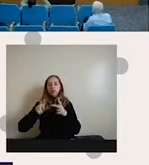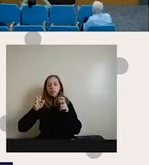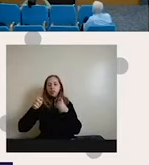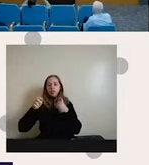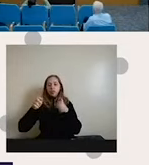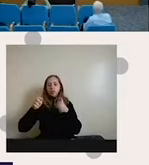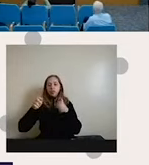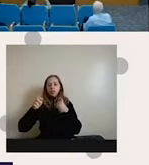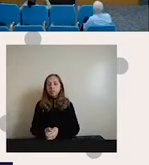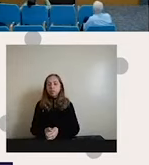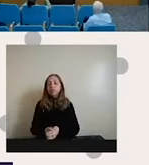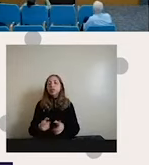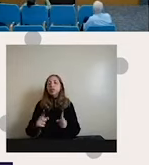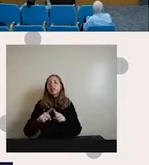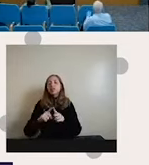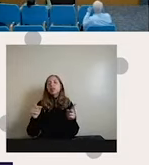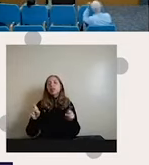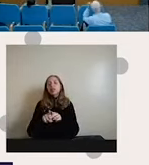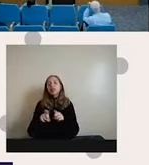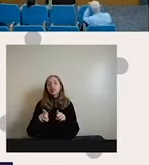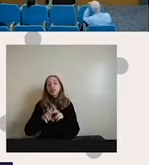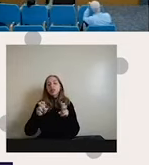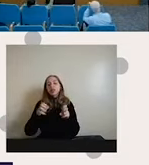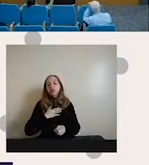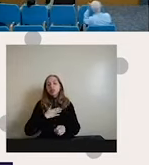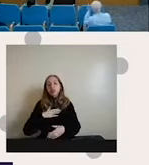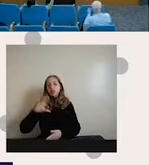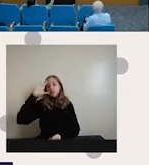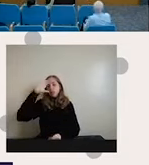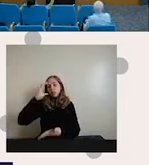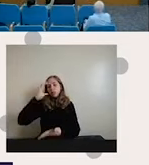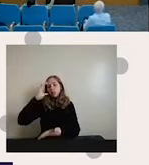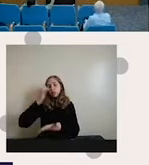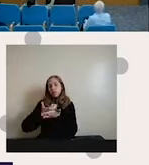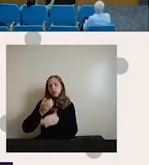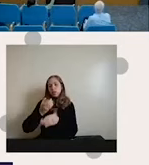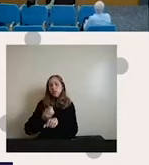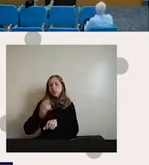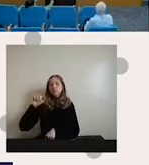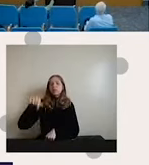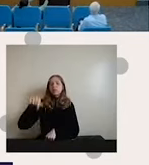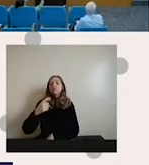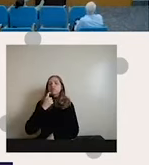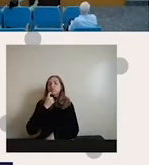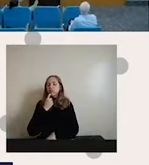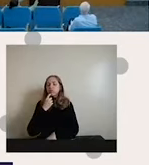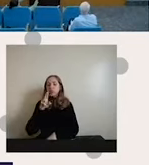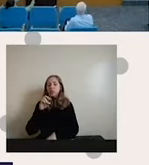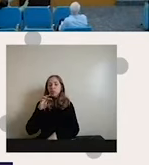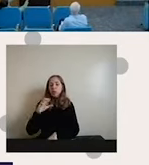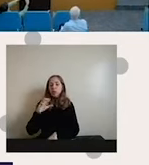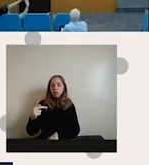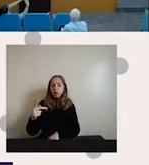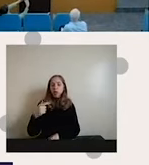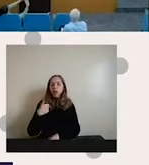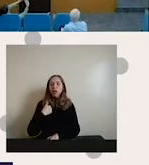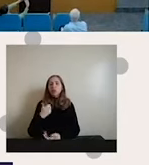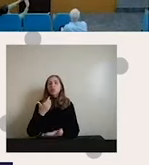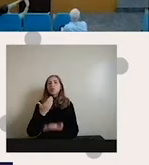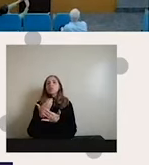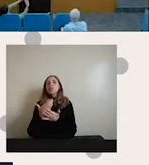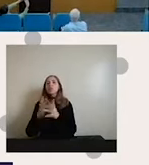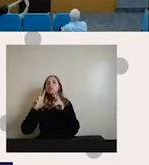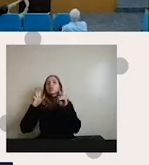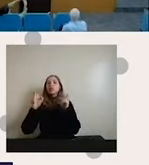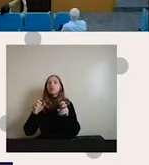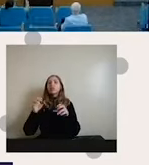Mas também foi o tema da minha tese de doutorado aqui na Unicamp, né, onde eu estudei justamente as perícias de INSS, as perícias judiciais.